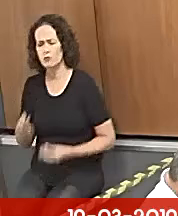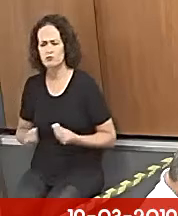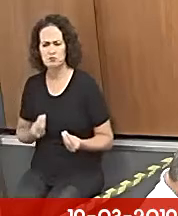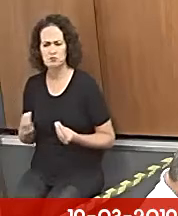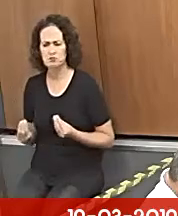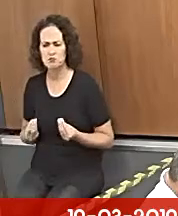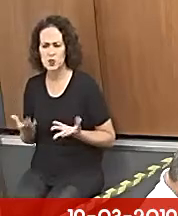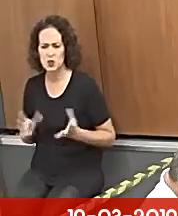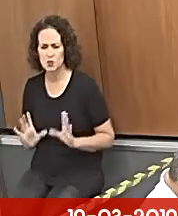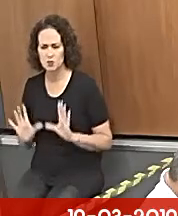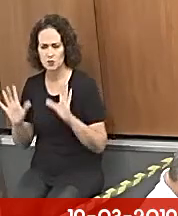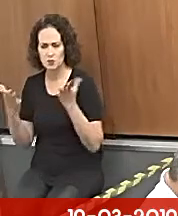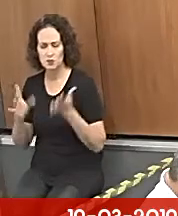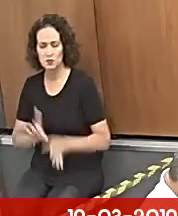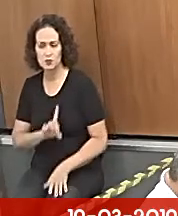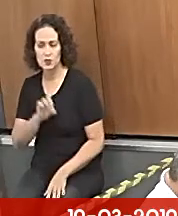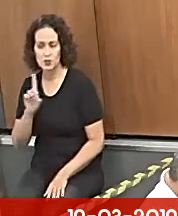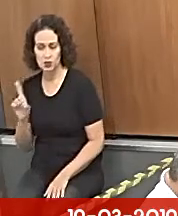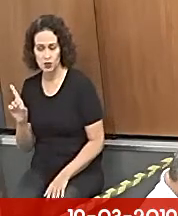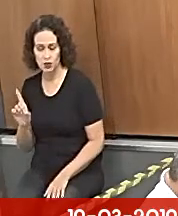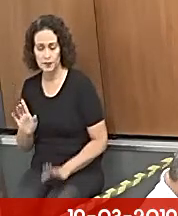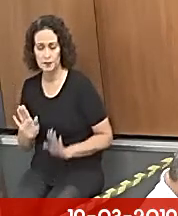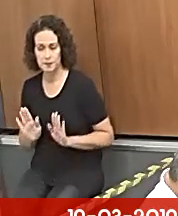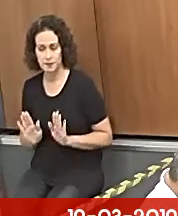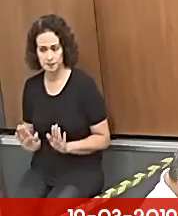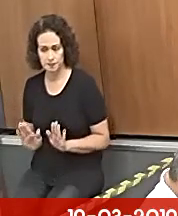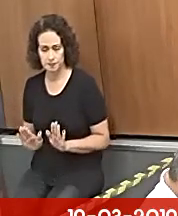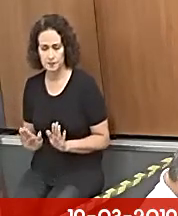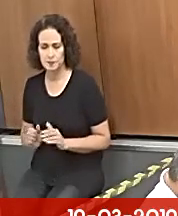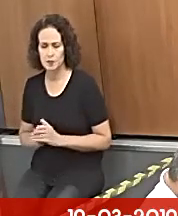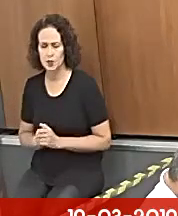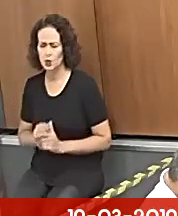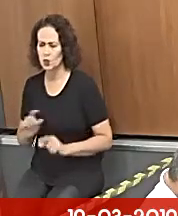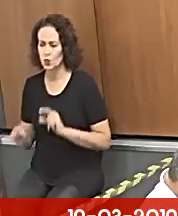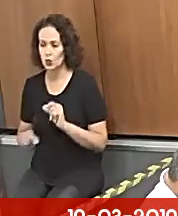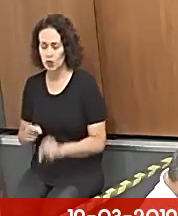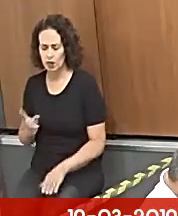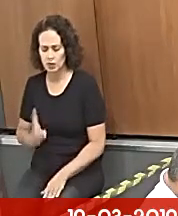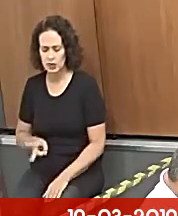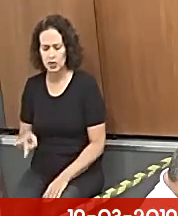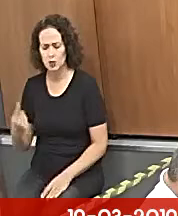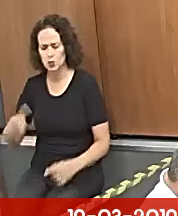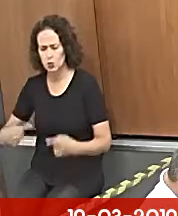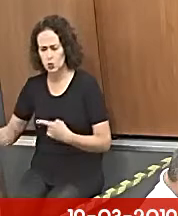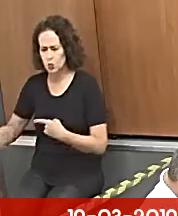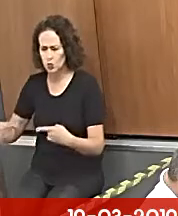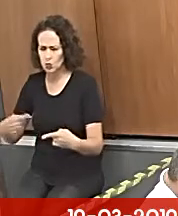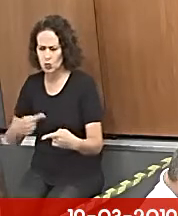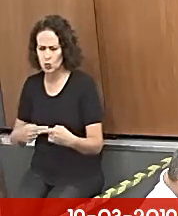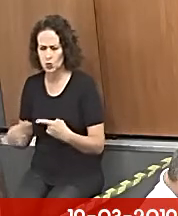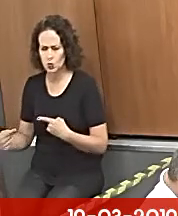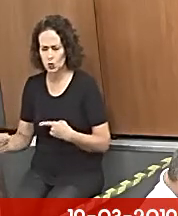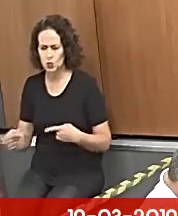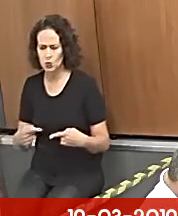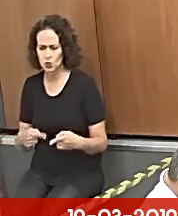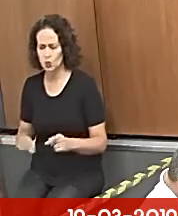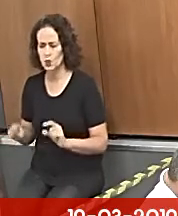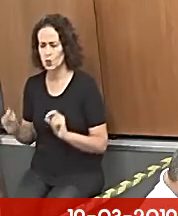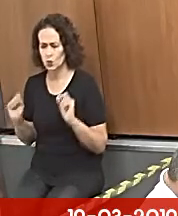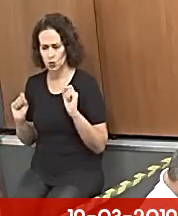ser comemorado decidir mais uma uma questão que a gente vem sempre discutindo a questão da desglobalização